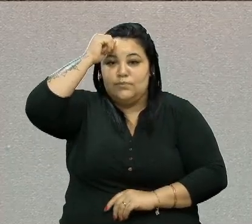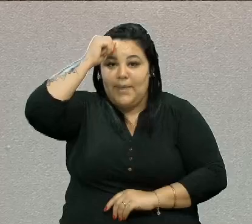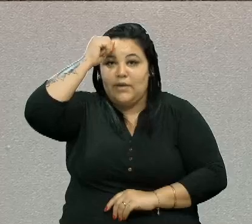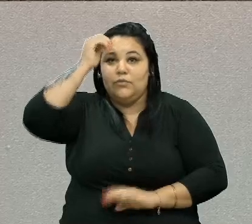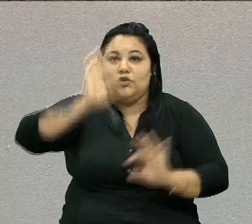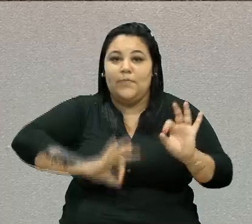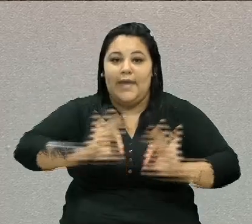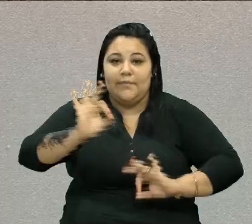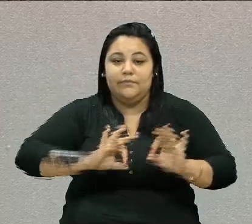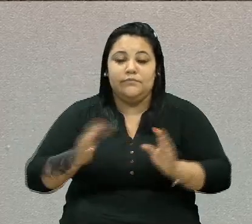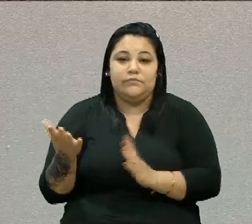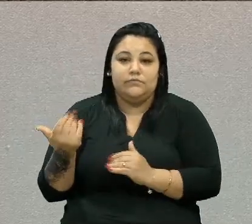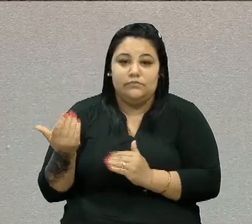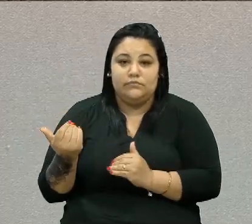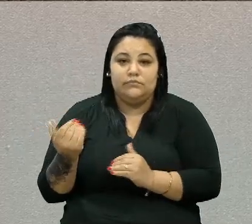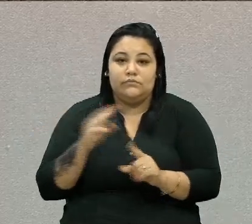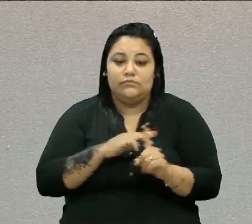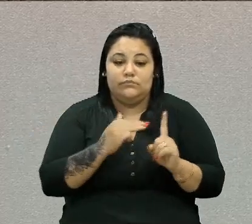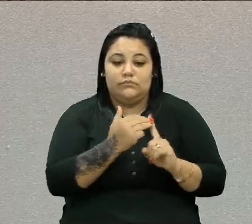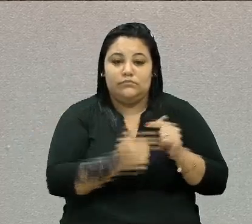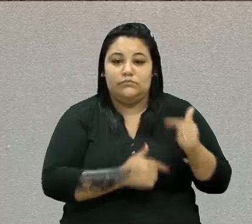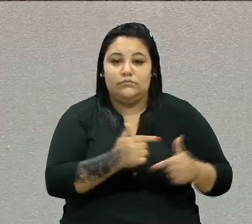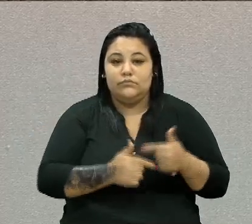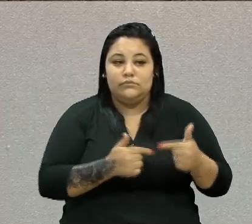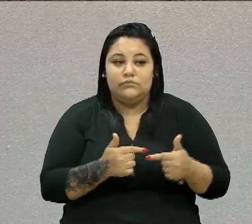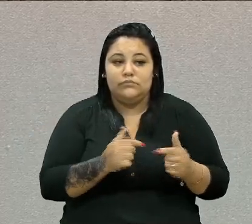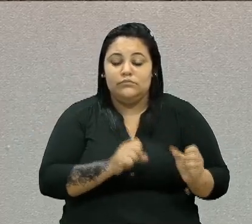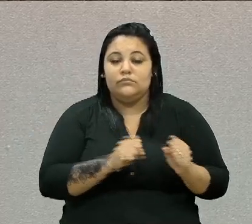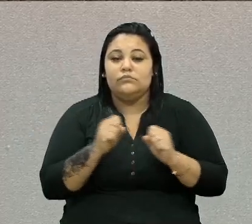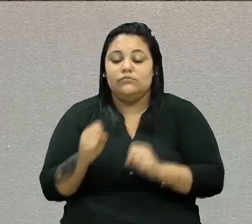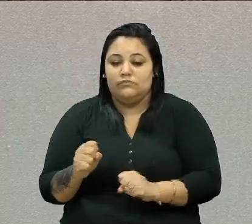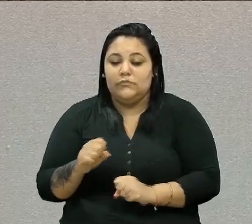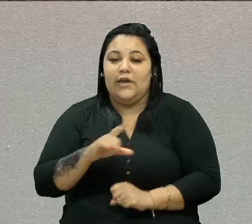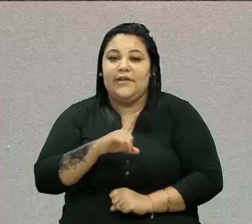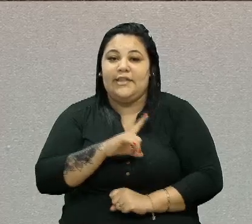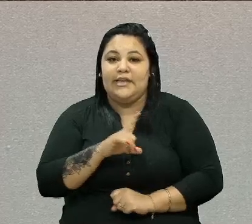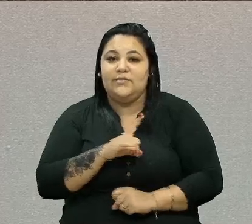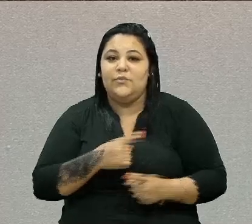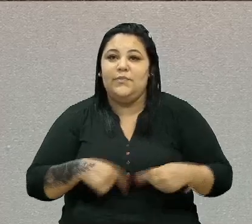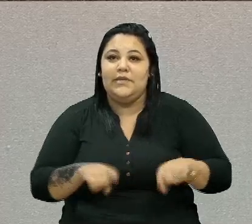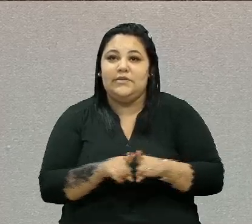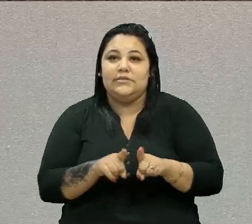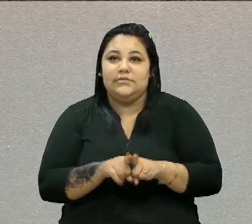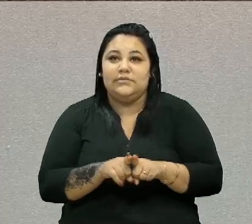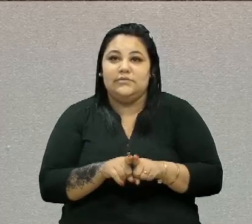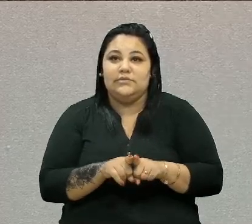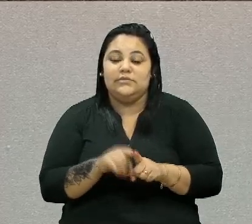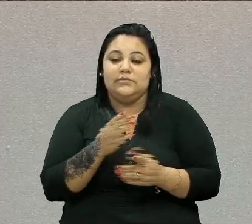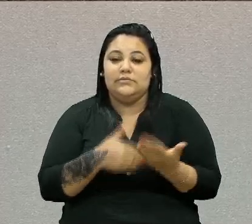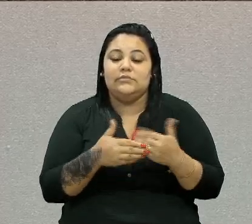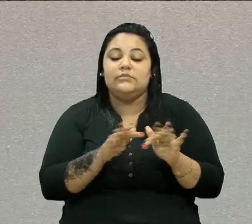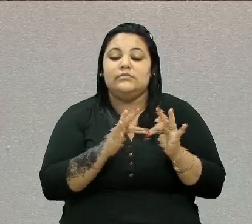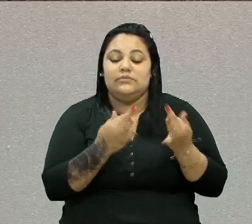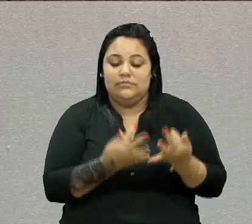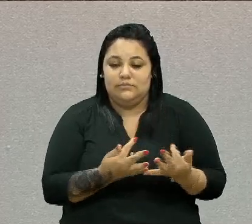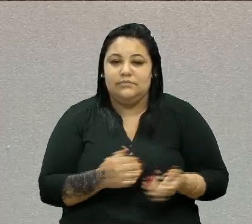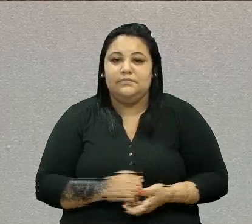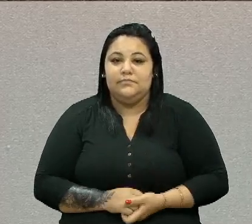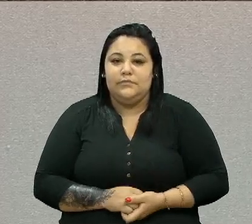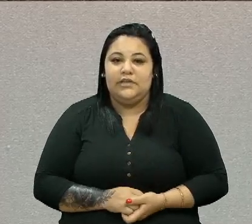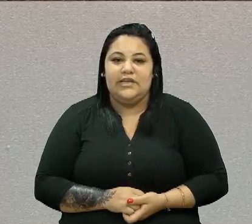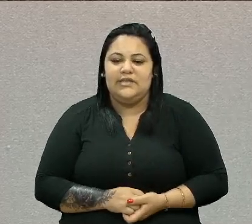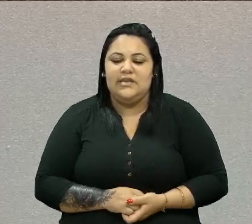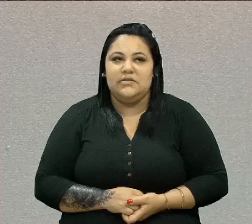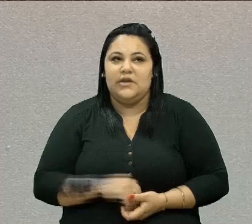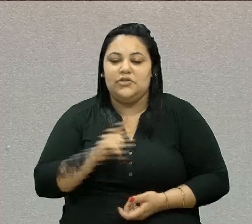para o mercado de trabalho, para poder gerar mais receita e renda para Caxias do Sul e também para as suas famílias. Então, um projeto